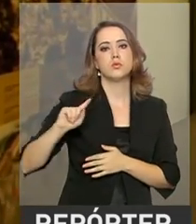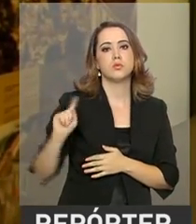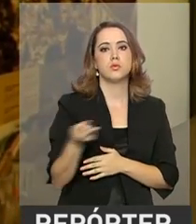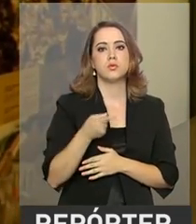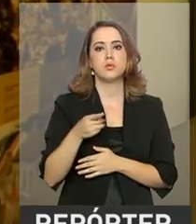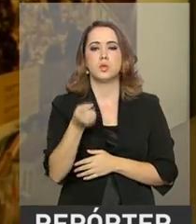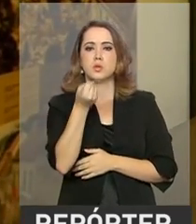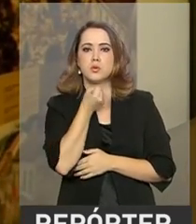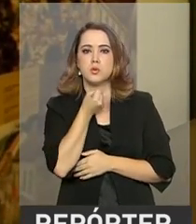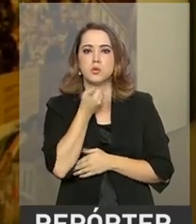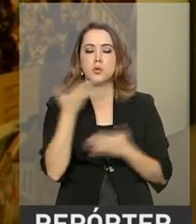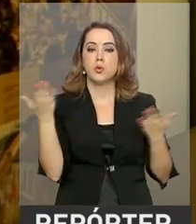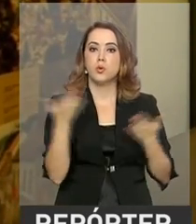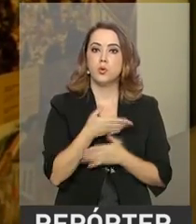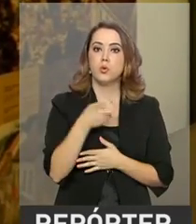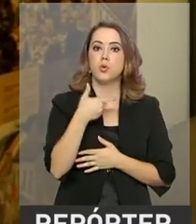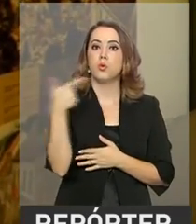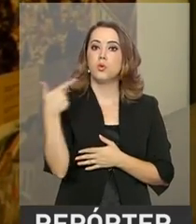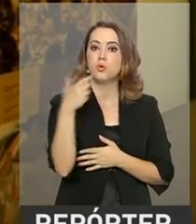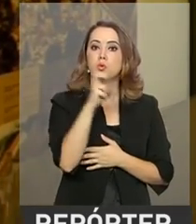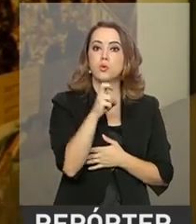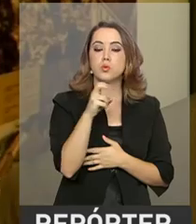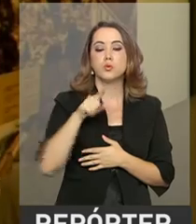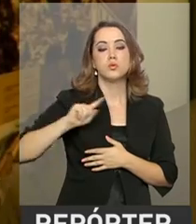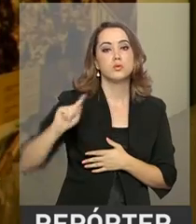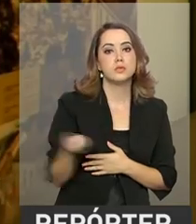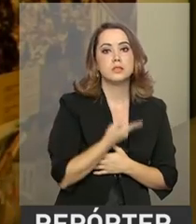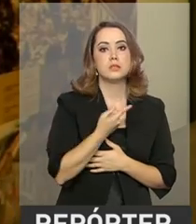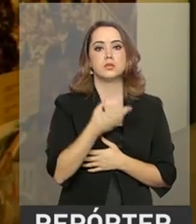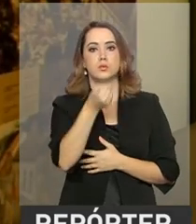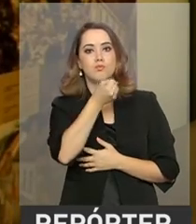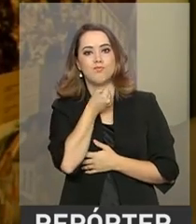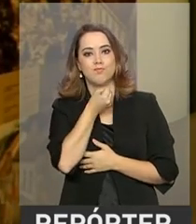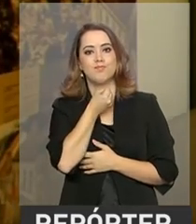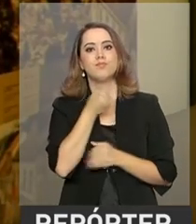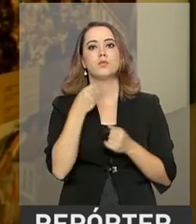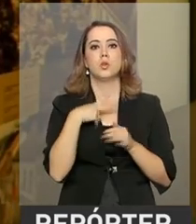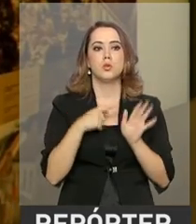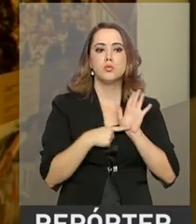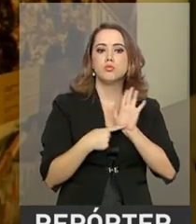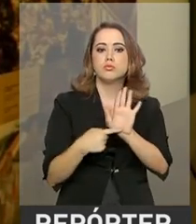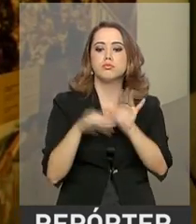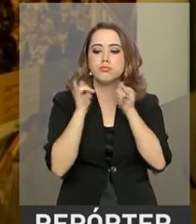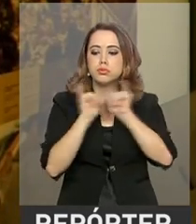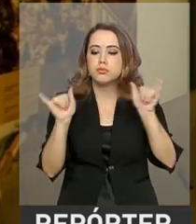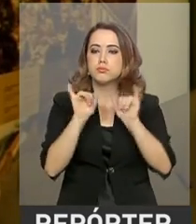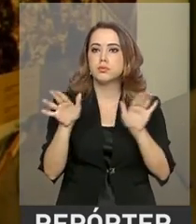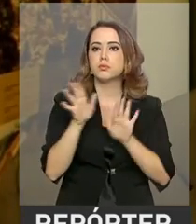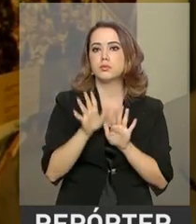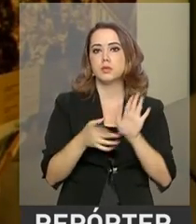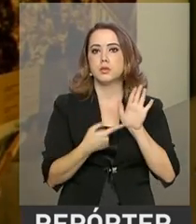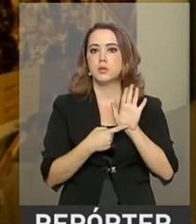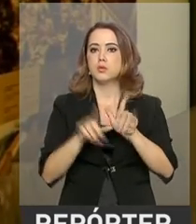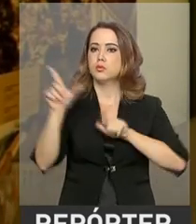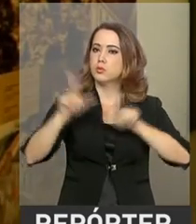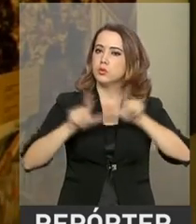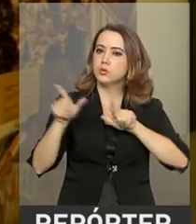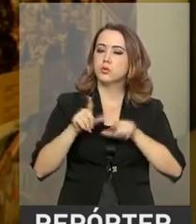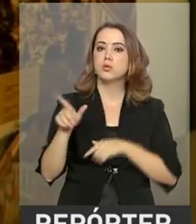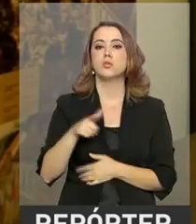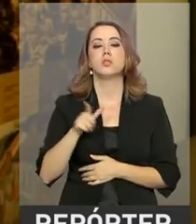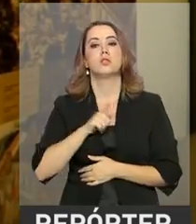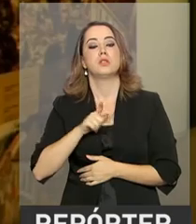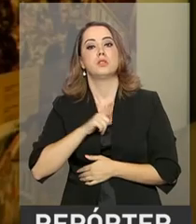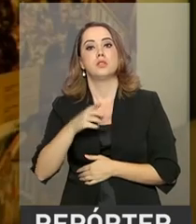5 mil não credenciados. Temos uma exposição de mídia maior e não temos 3 bilhões de pessoas assistindo os jogos, teremos